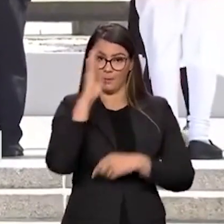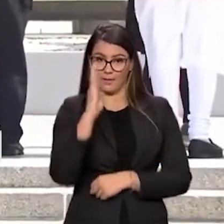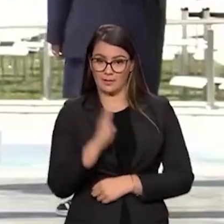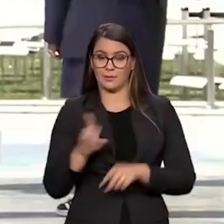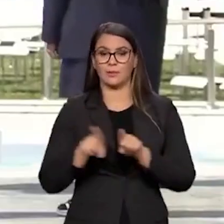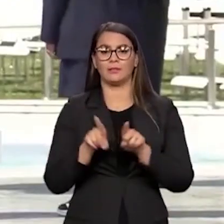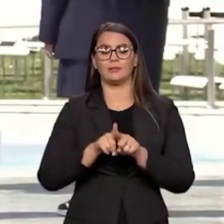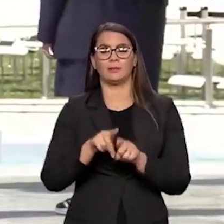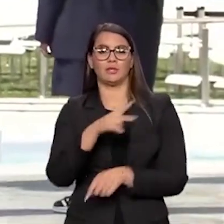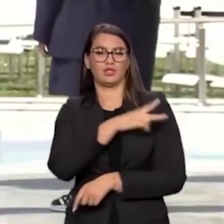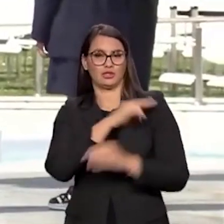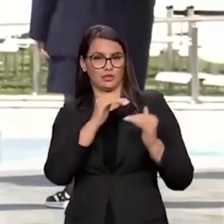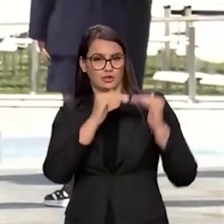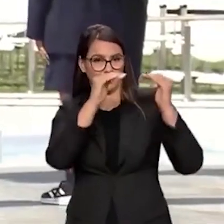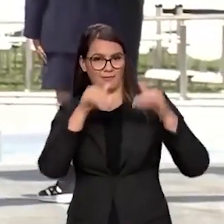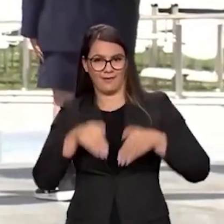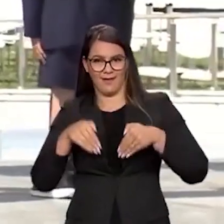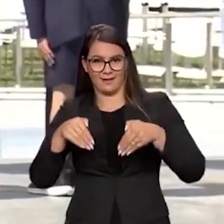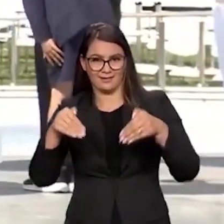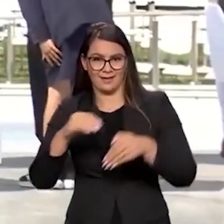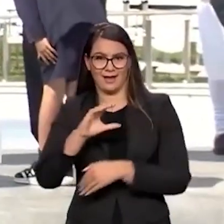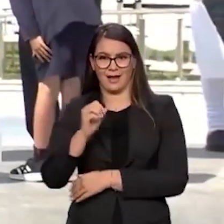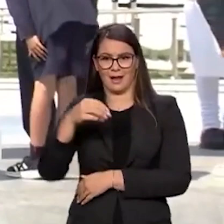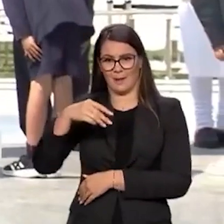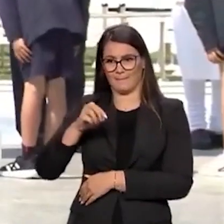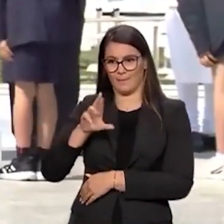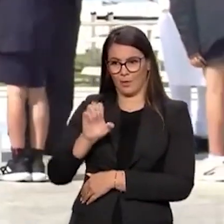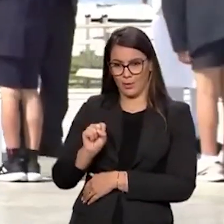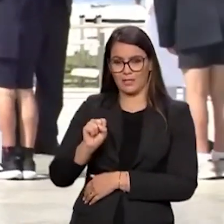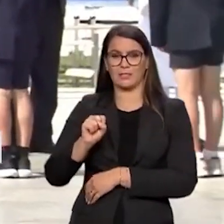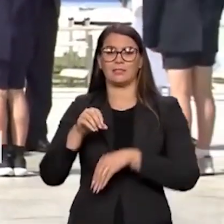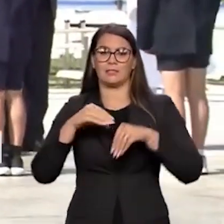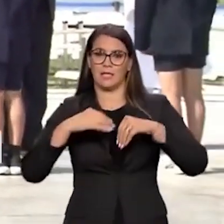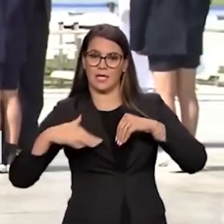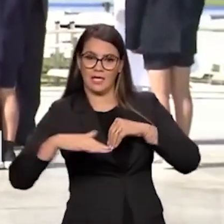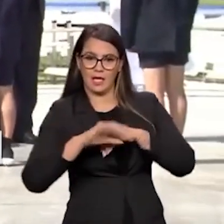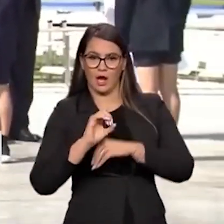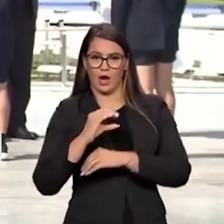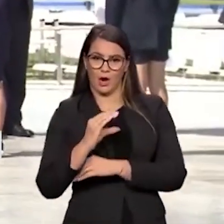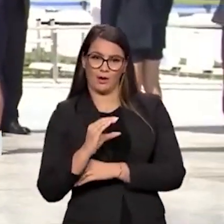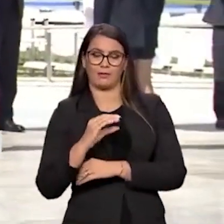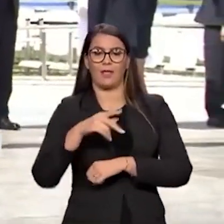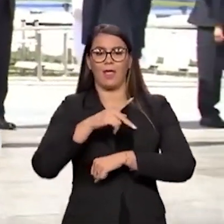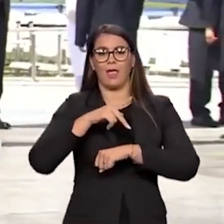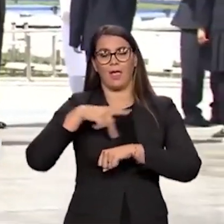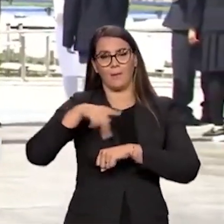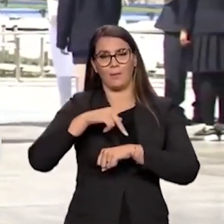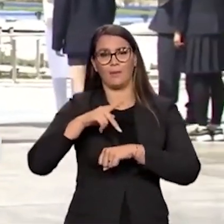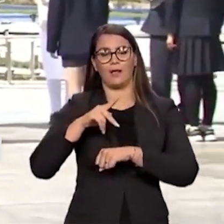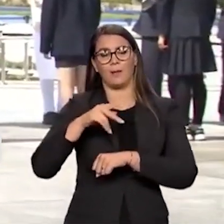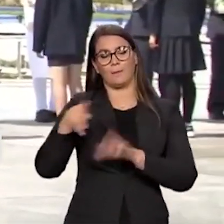os chefes de Estado da Austrália, Camores, Ilhas Cook, Índia, Indonésia, República da Coreia e